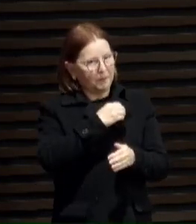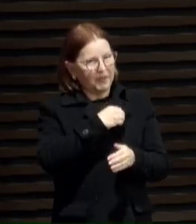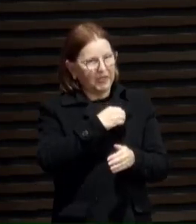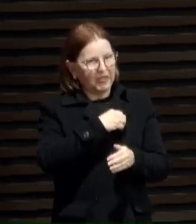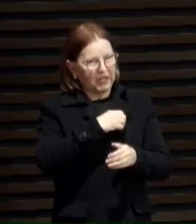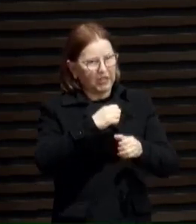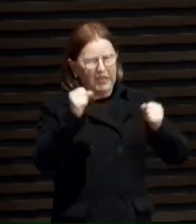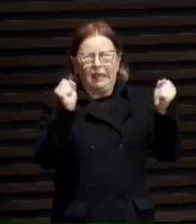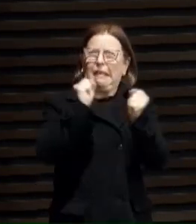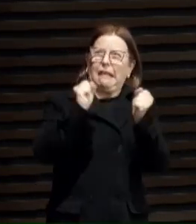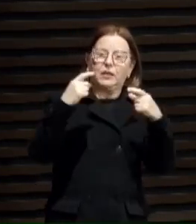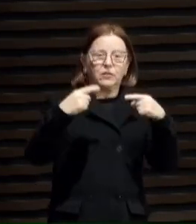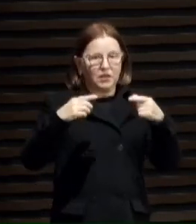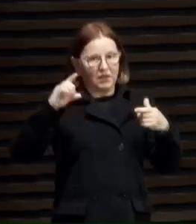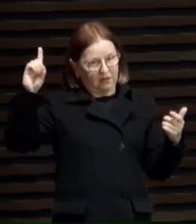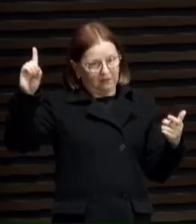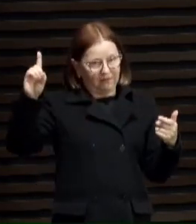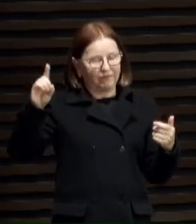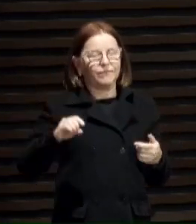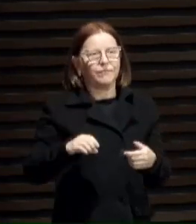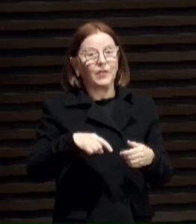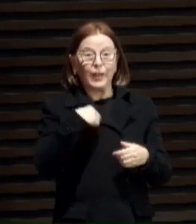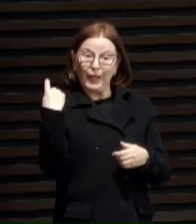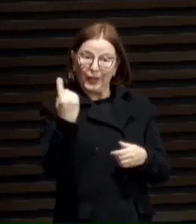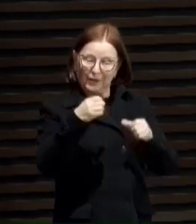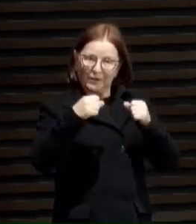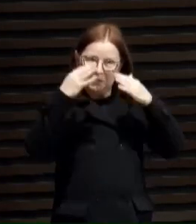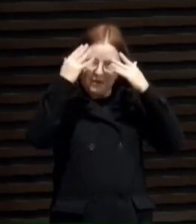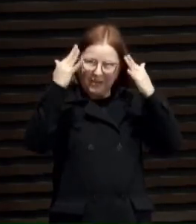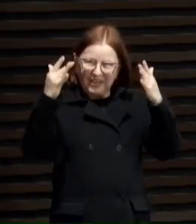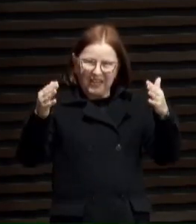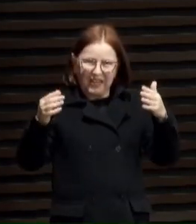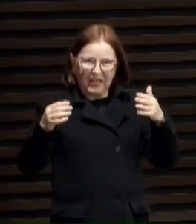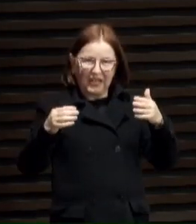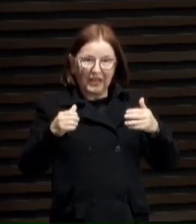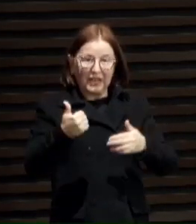contra Deus. Nós podemos imaginar que 100 anos depois